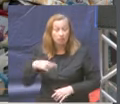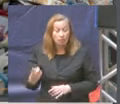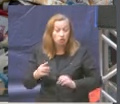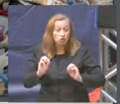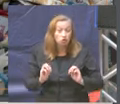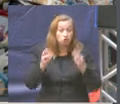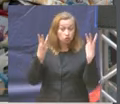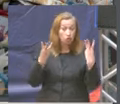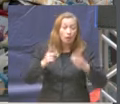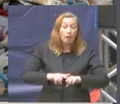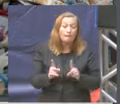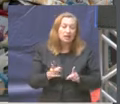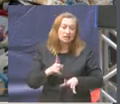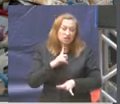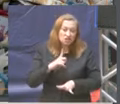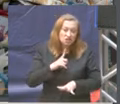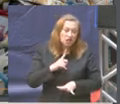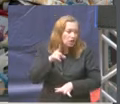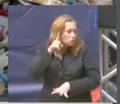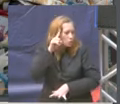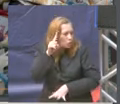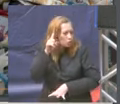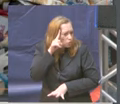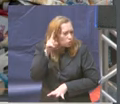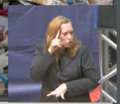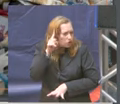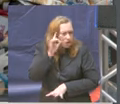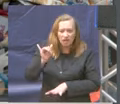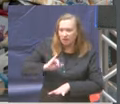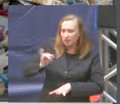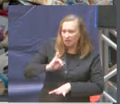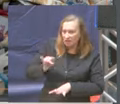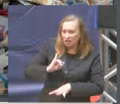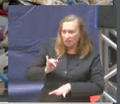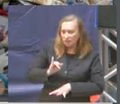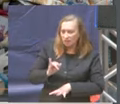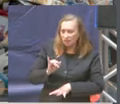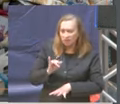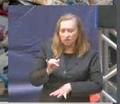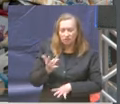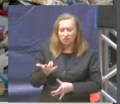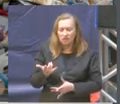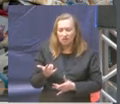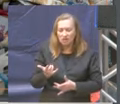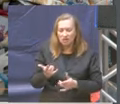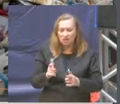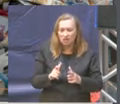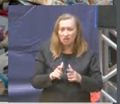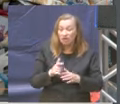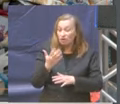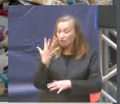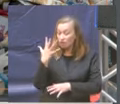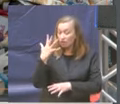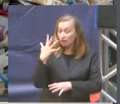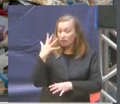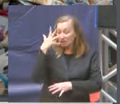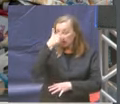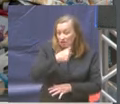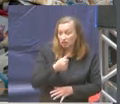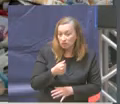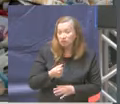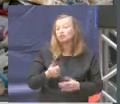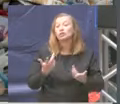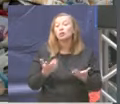mas se a gente tivesse isso todos os dias, Ipanema não seria um grande cartão postal nosso. Eu trago outros cartões também